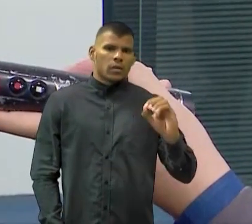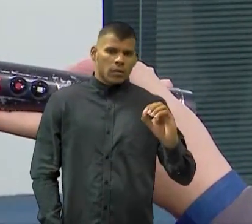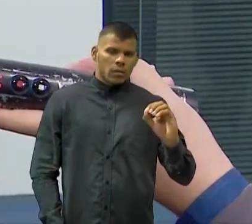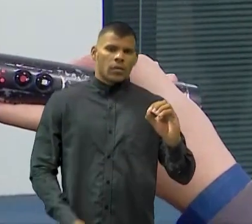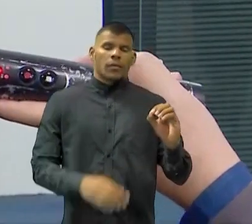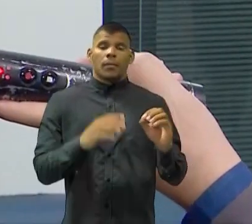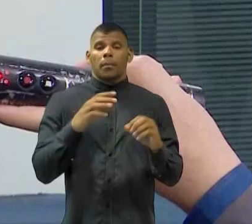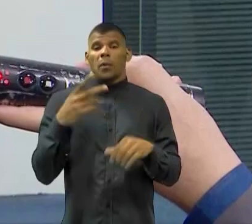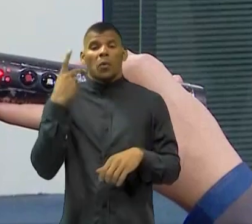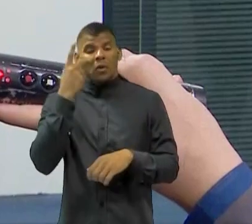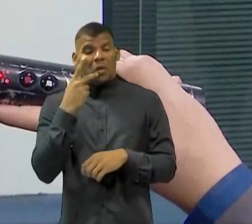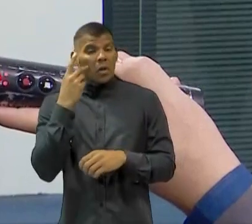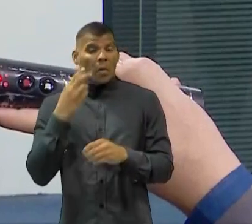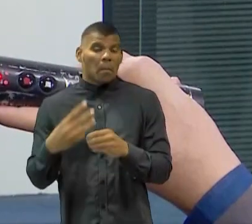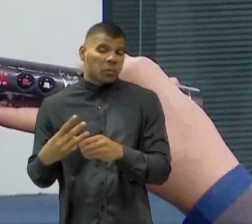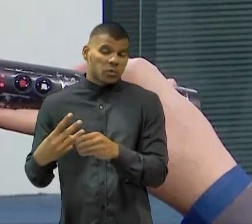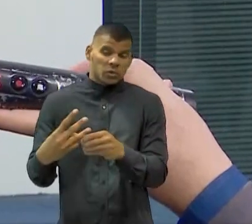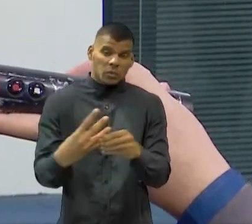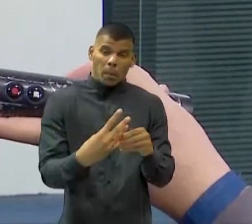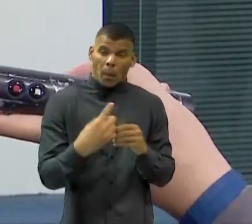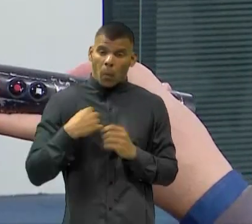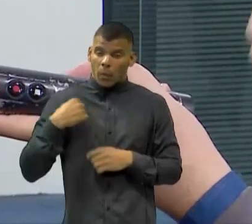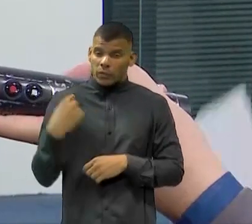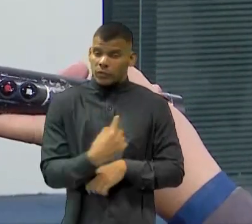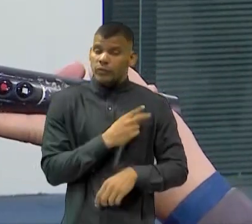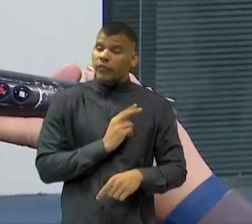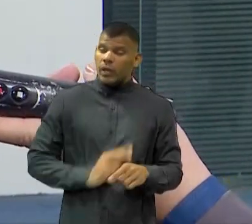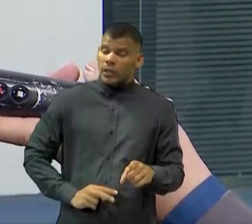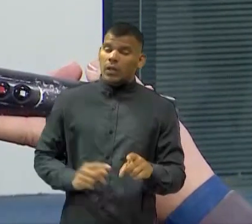feito parcerias com as vereadoras e